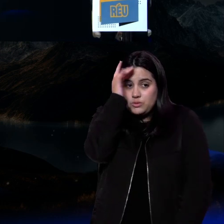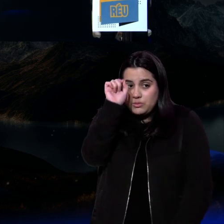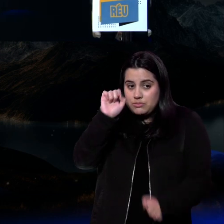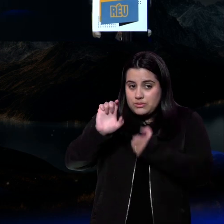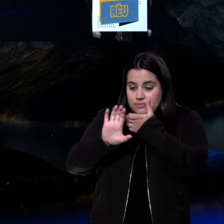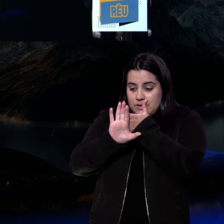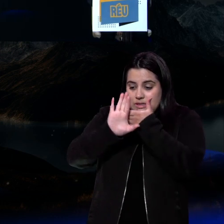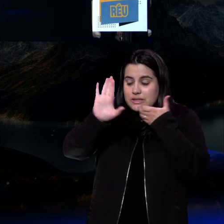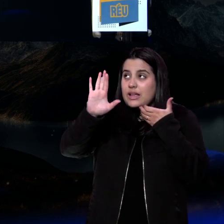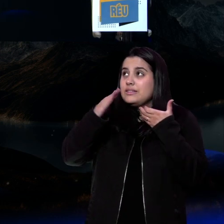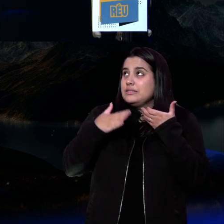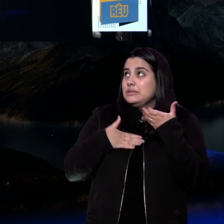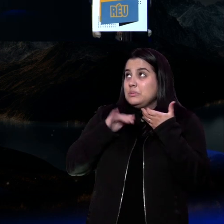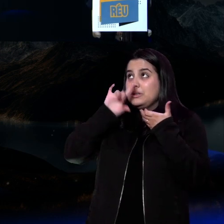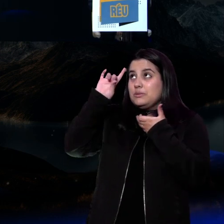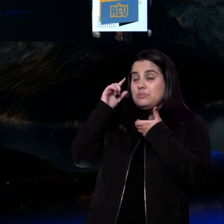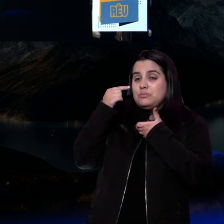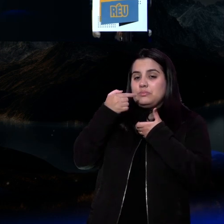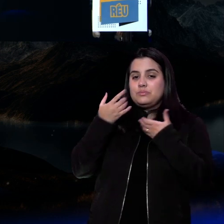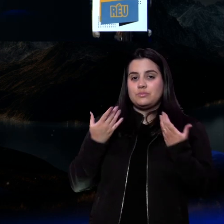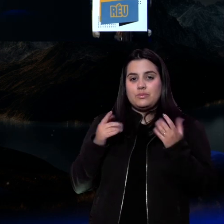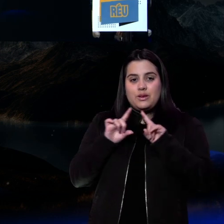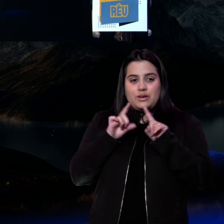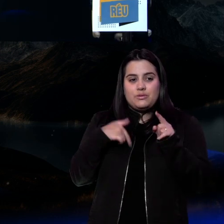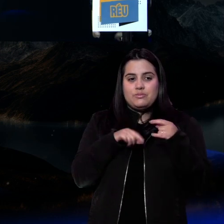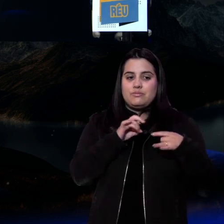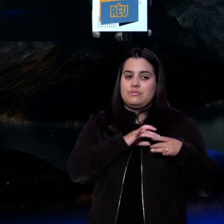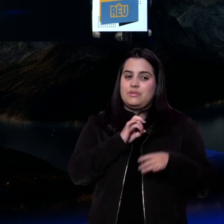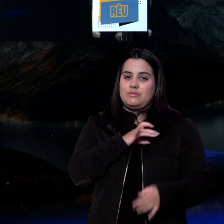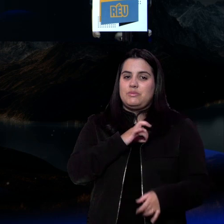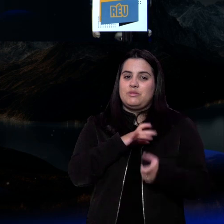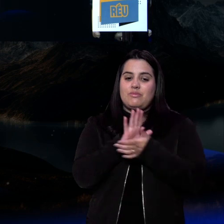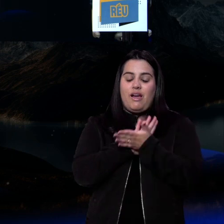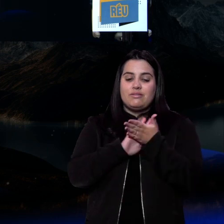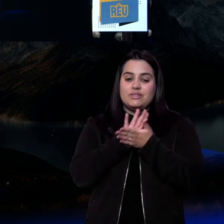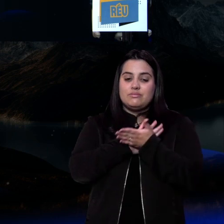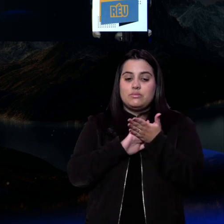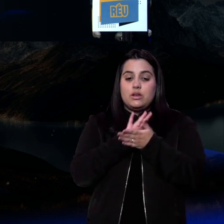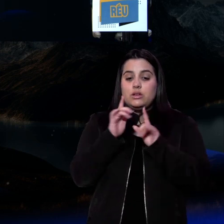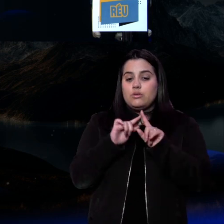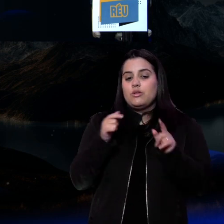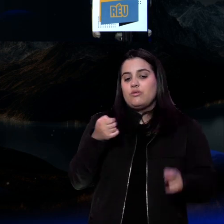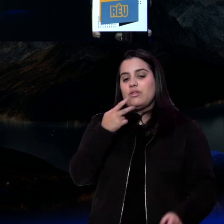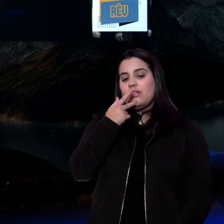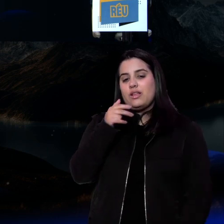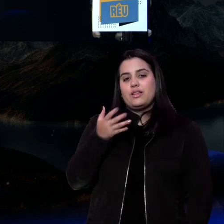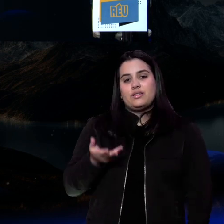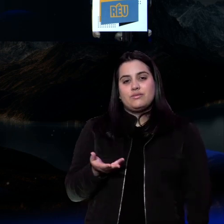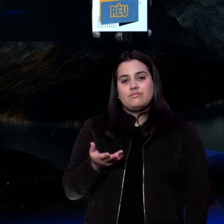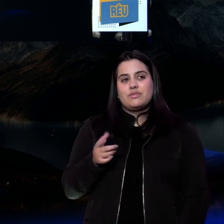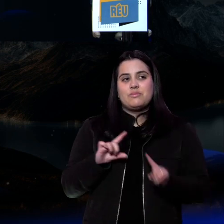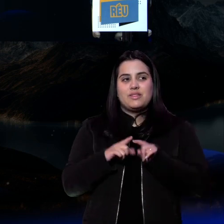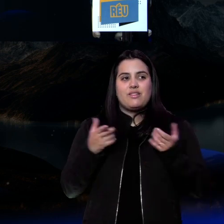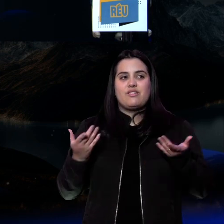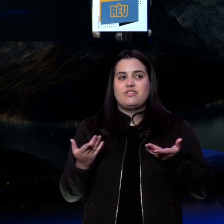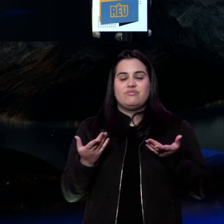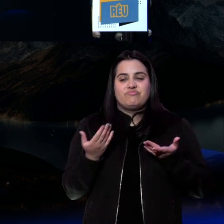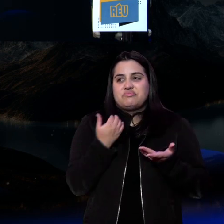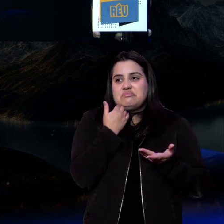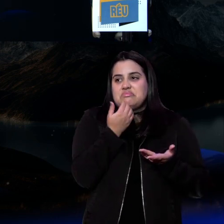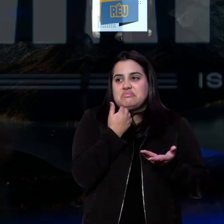de Deus, para que o seu terror não me assustasse. Então eu falaria sem medo, mas não é esse o